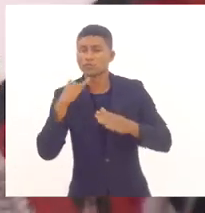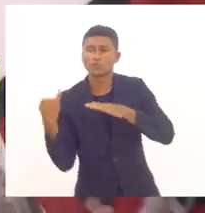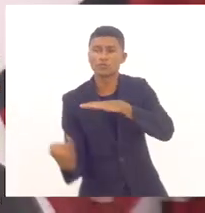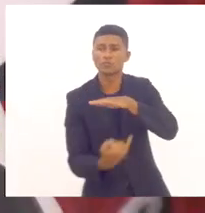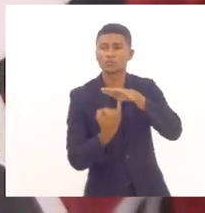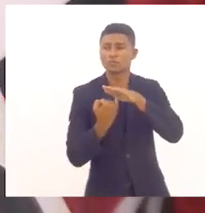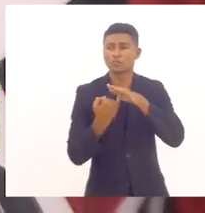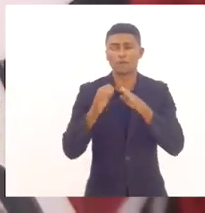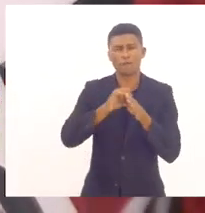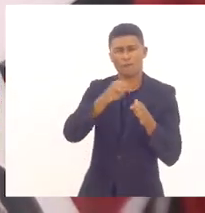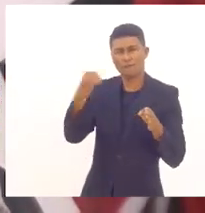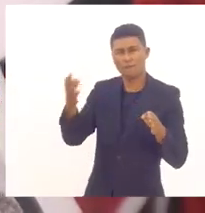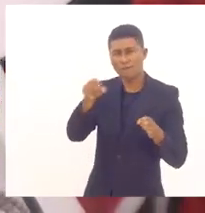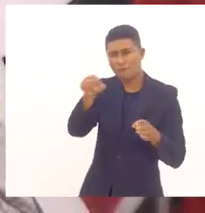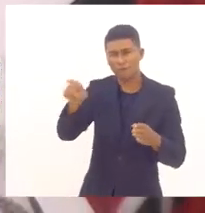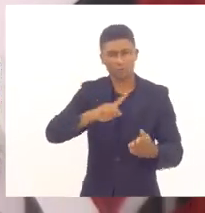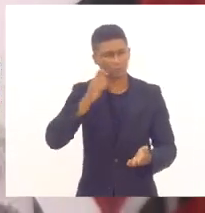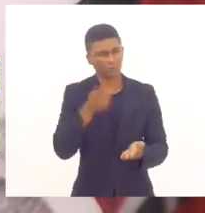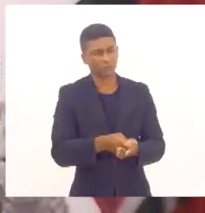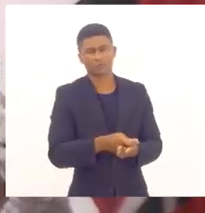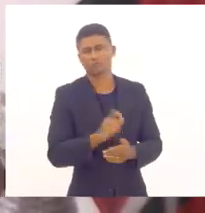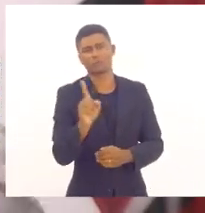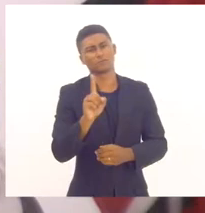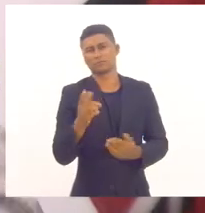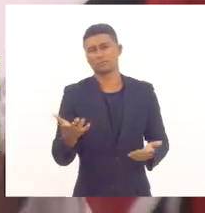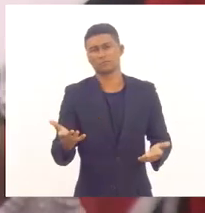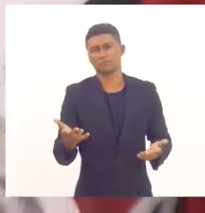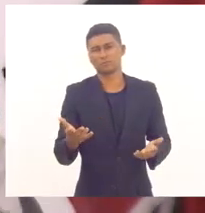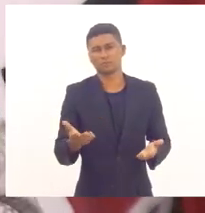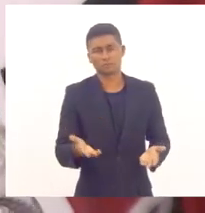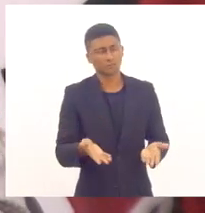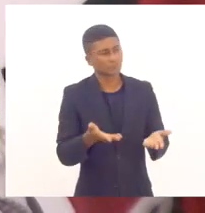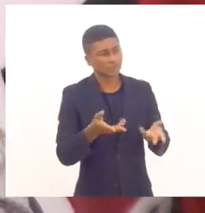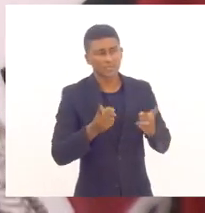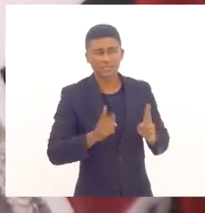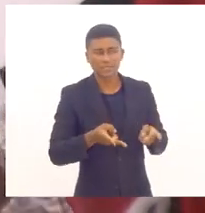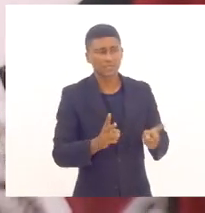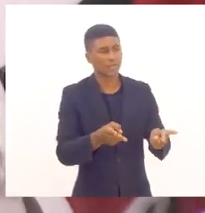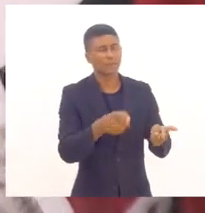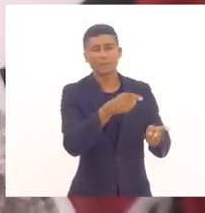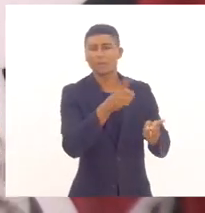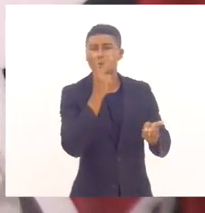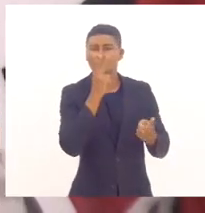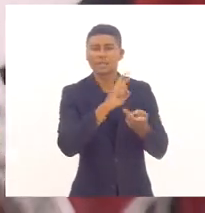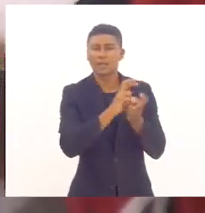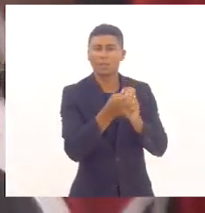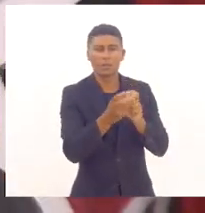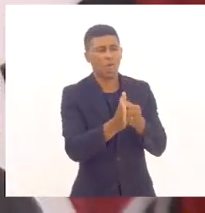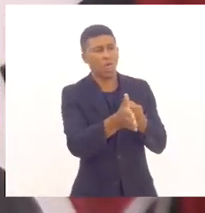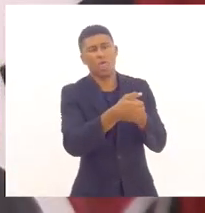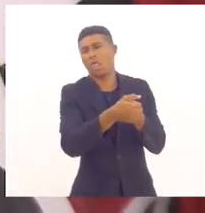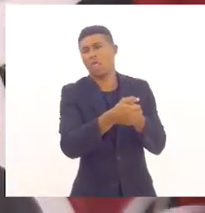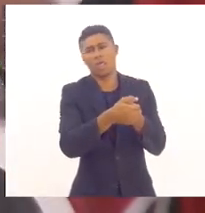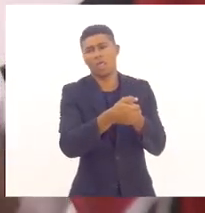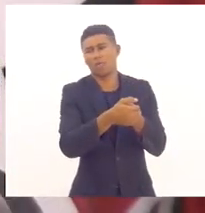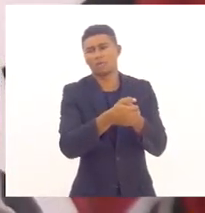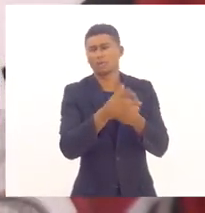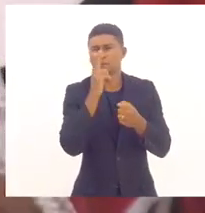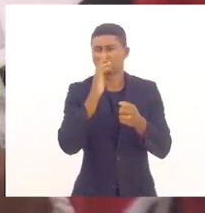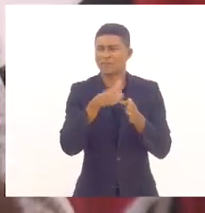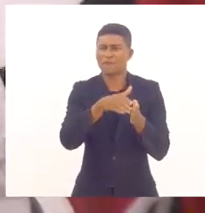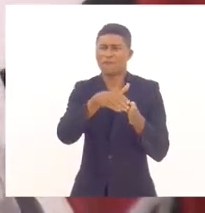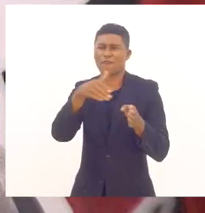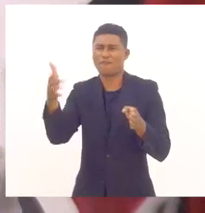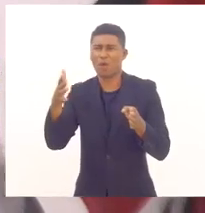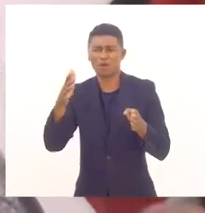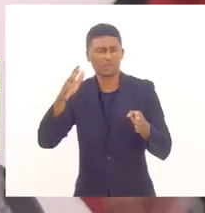de fora da capoeira vai impor. A capoeira ela vai sumir na poeira sempre. E não adianta isso ser de fora para dentro,